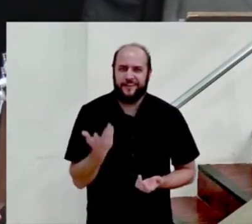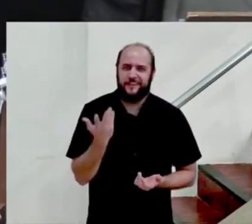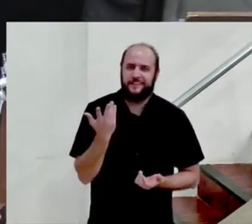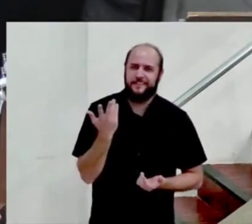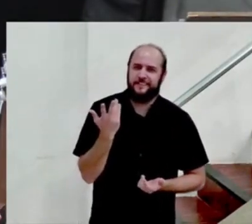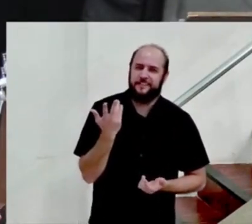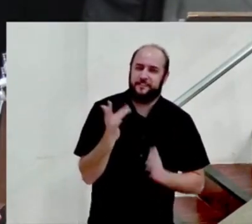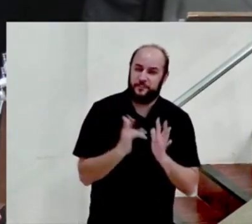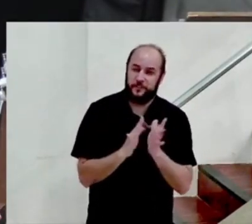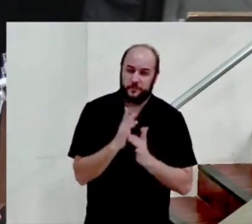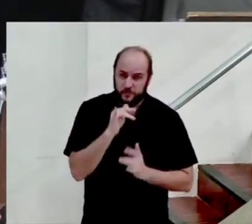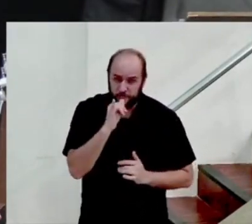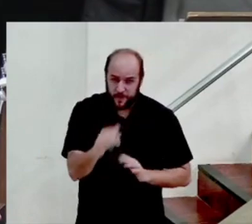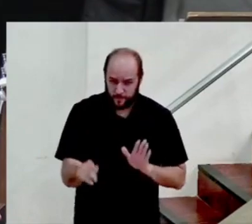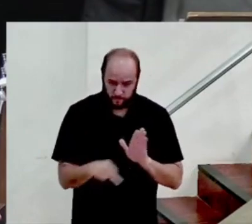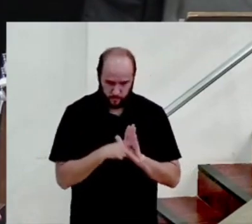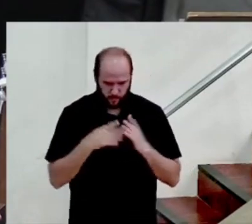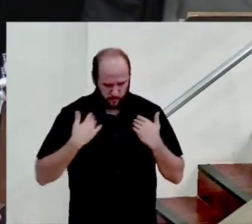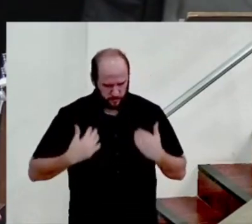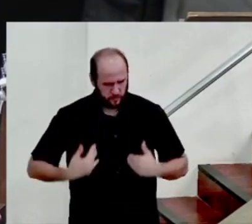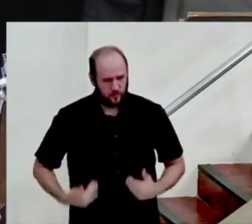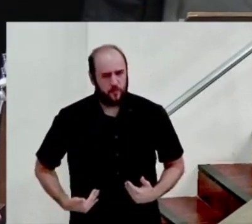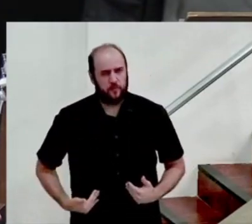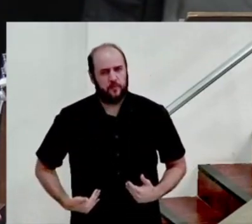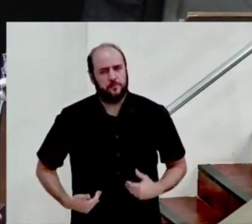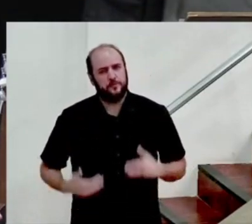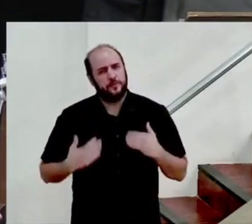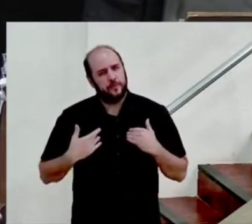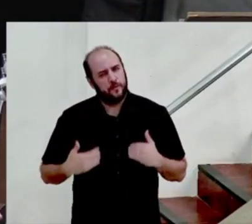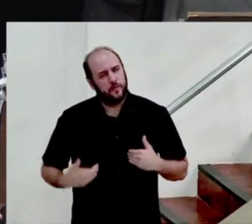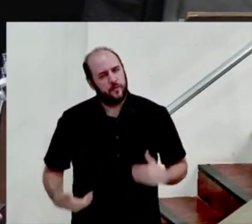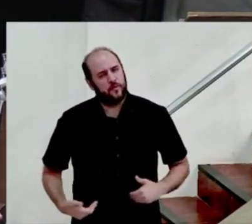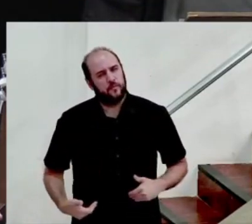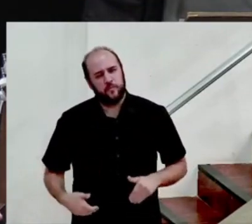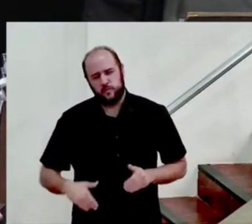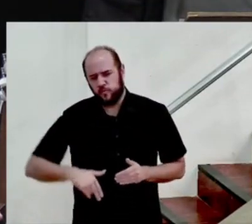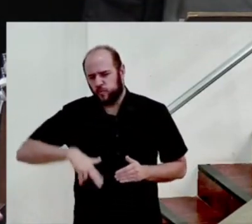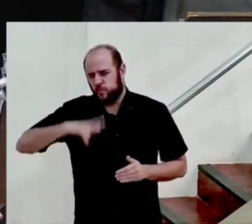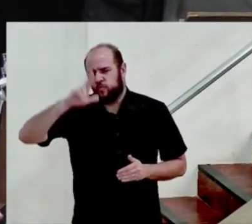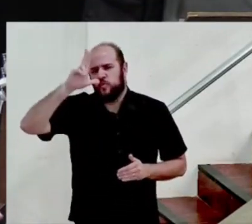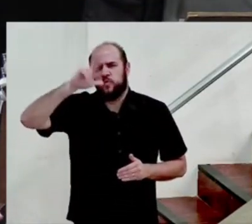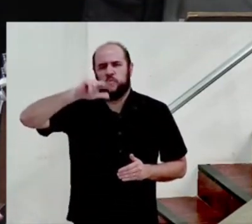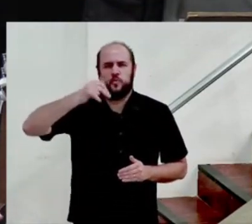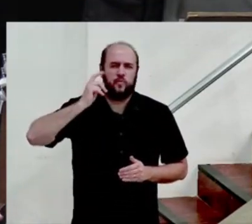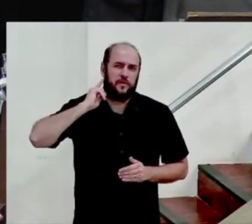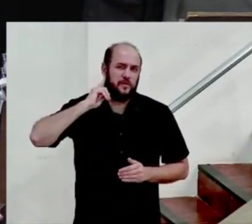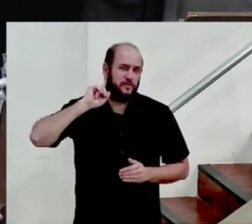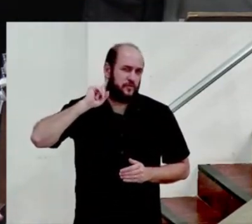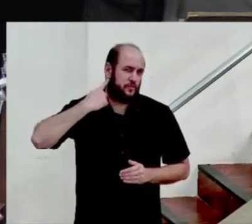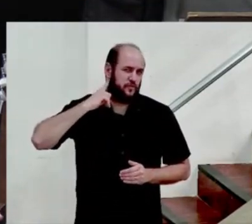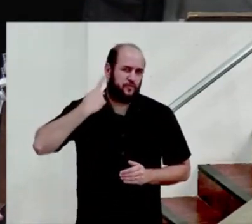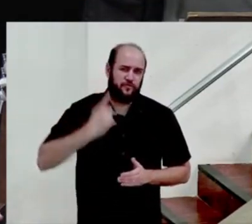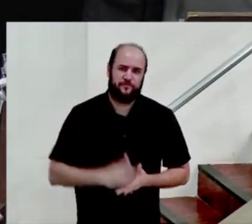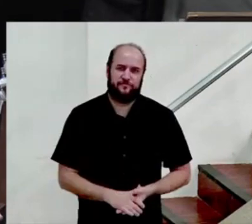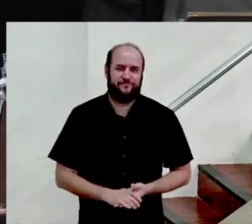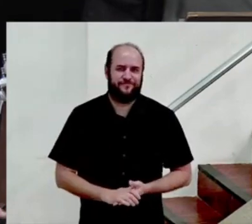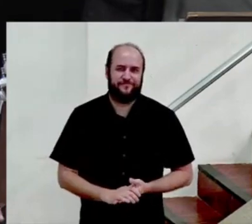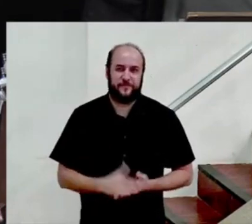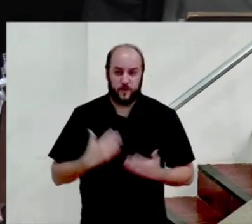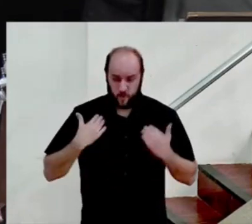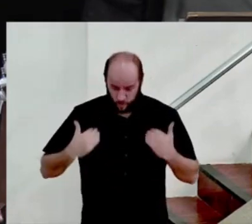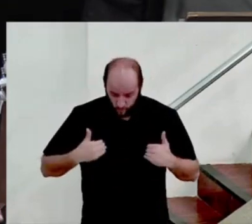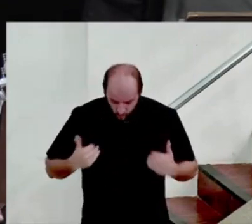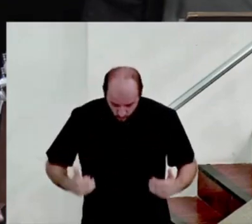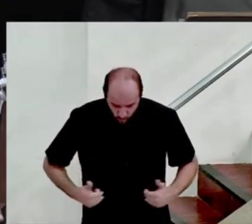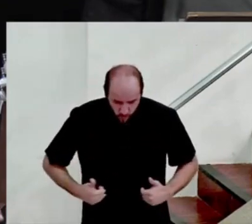seu próprio corpo. E este corpo jamais foi contaminado. Este corpo